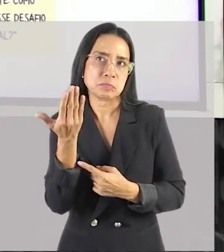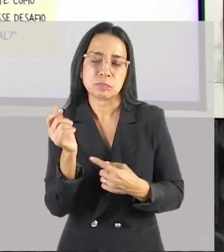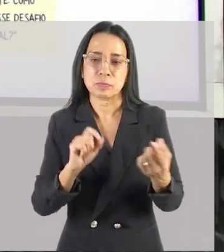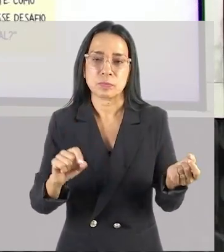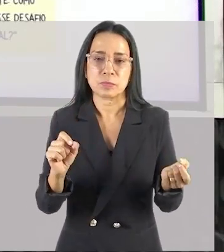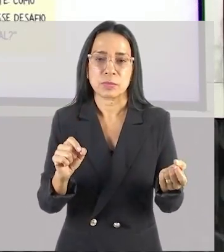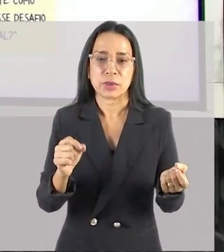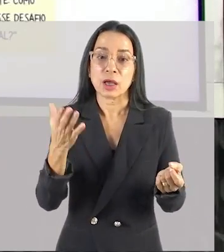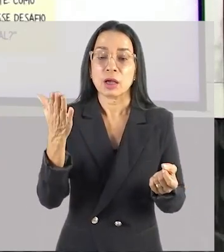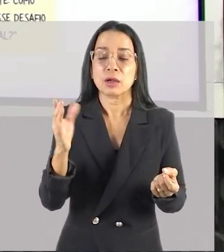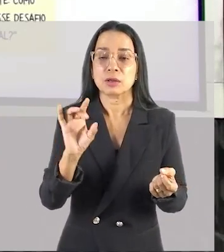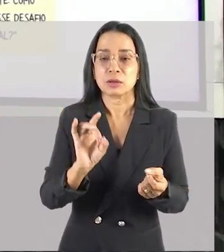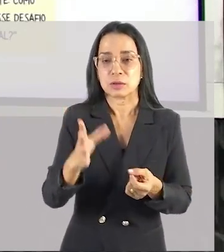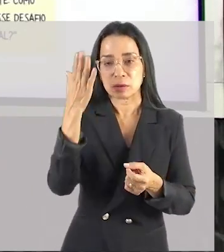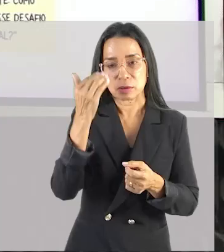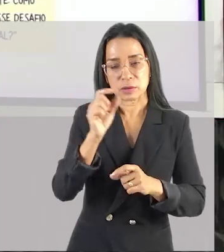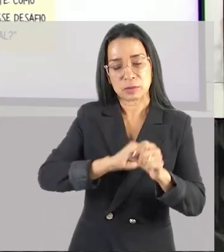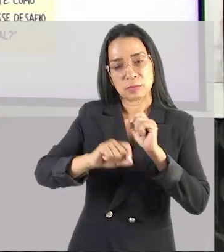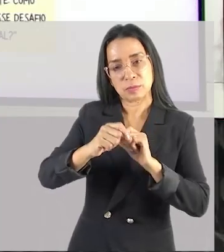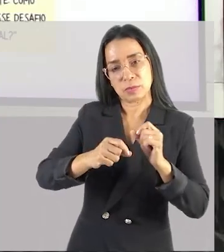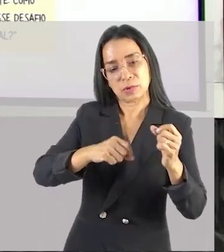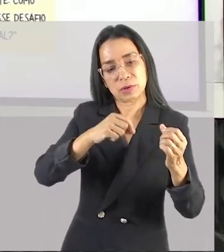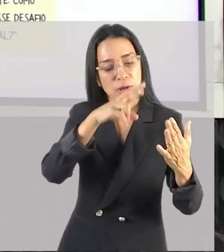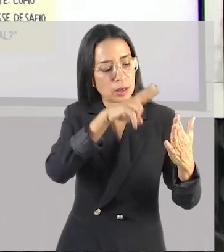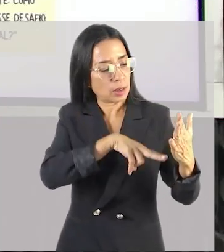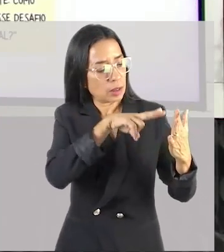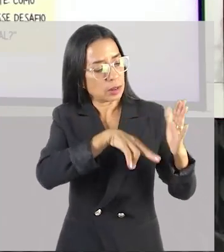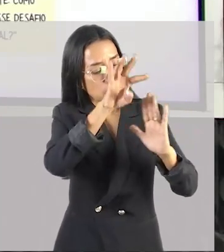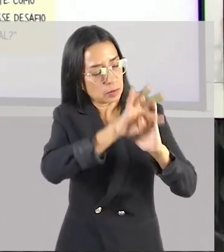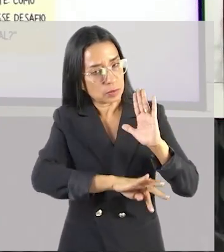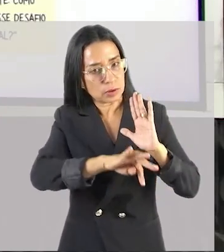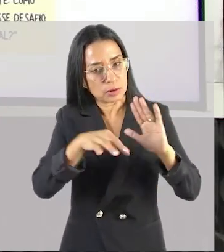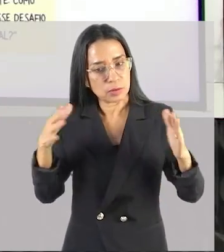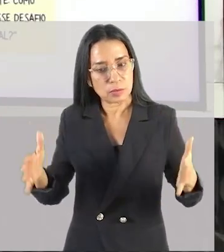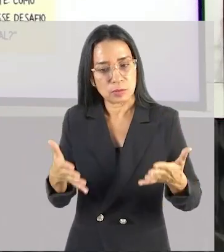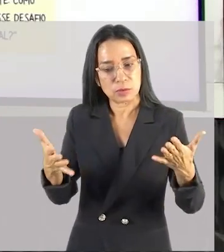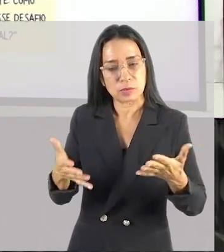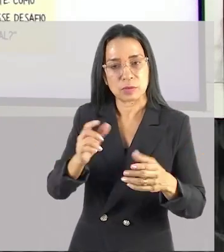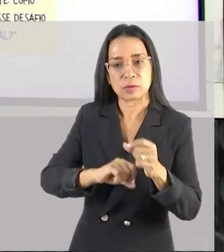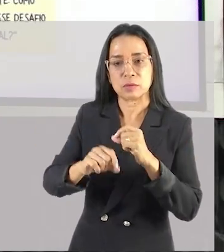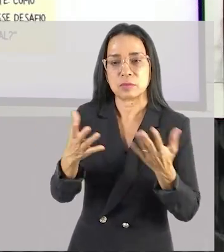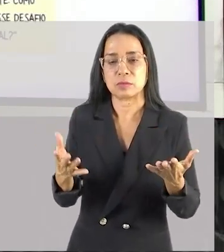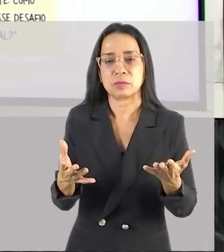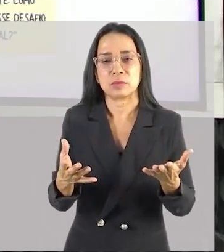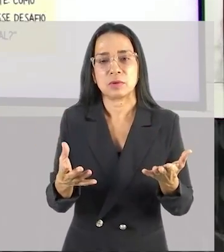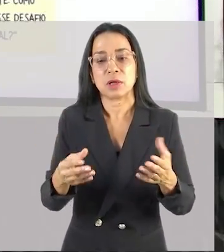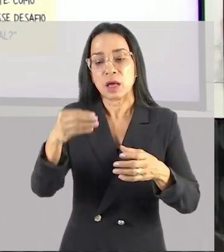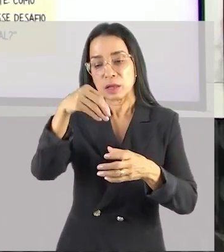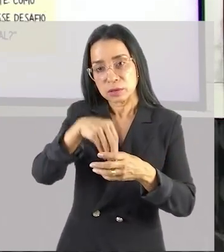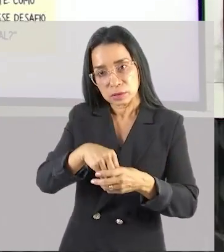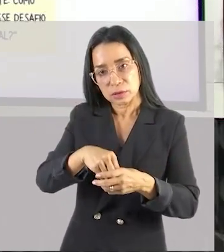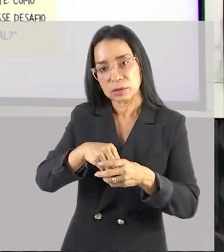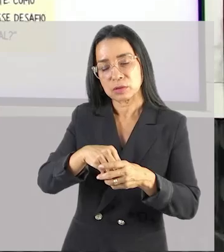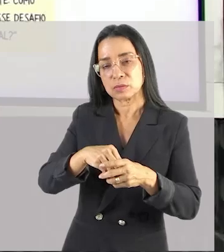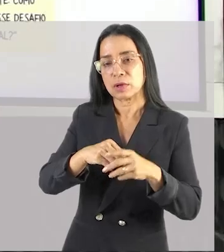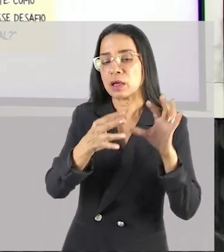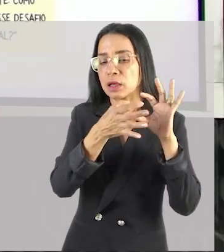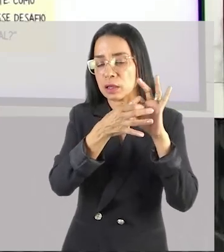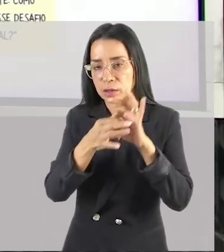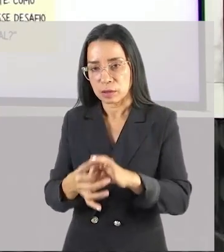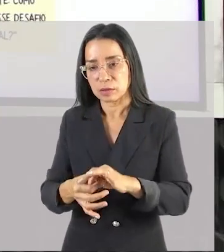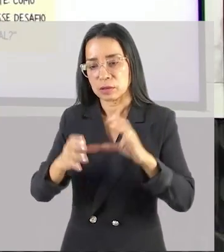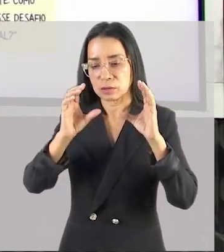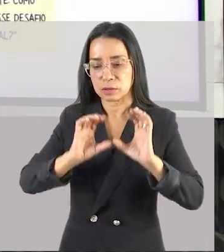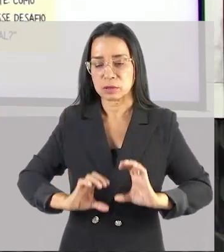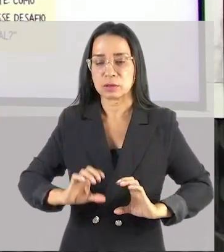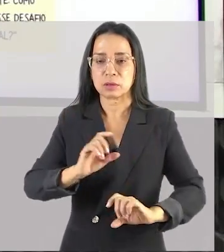isso você só saberia lendo os textos motivadores. Então, isso também estava dentro do contexto de cidadania. A gente tem lá nos anos 2000, que